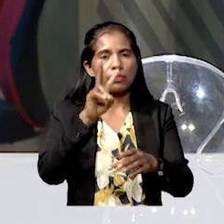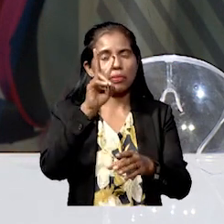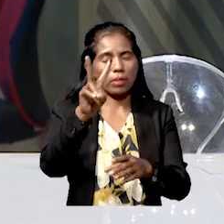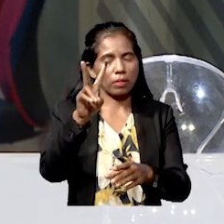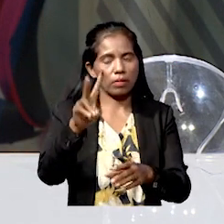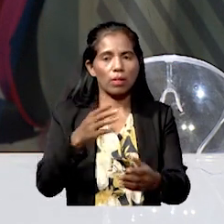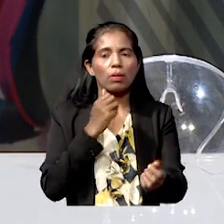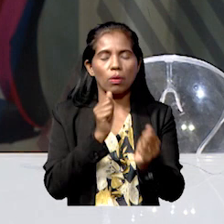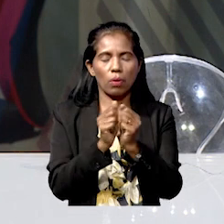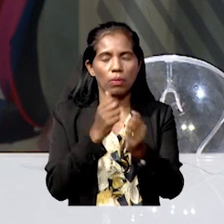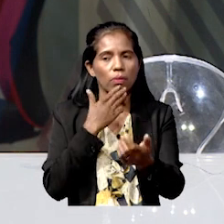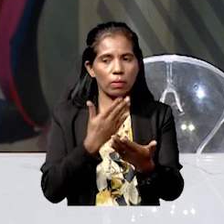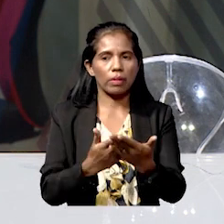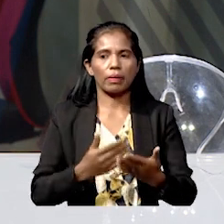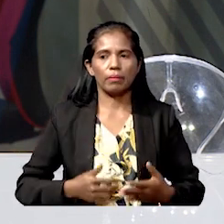sucesso.